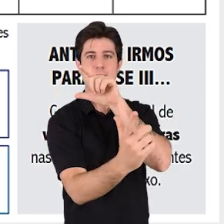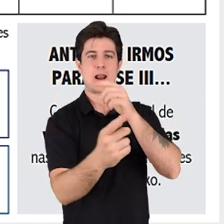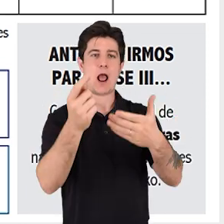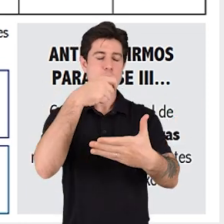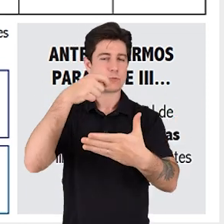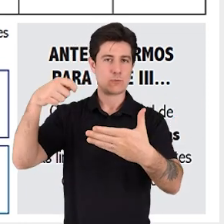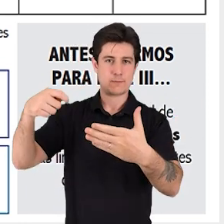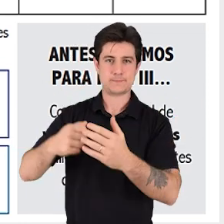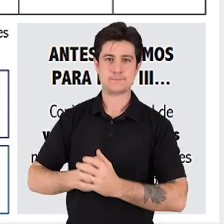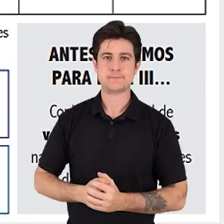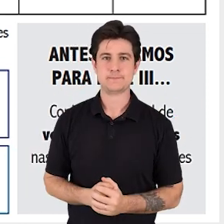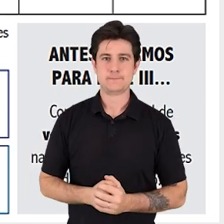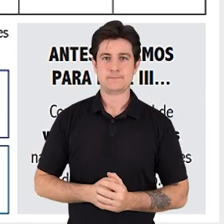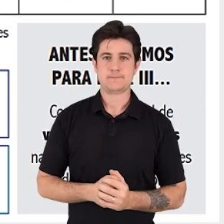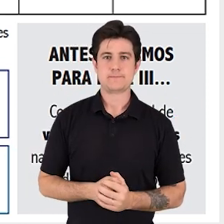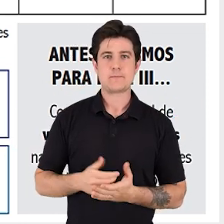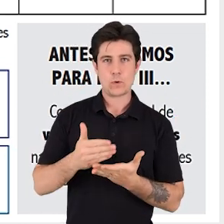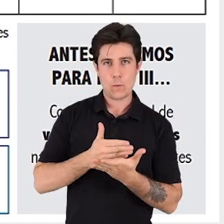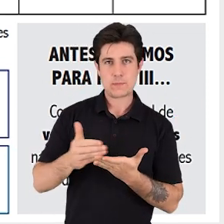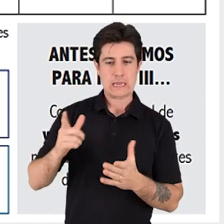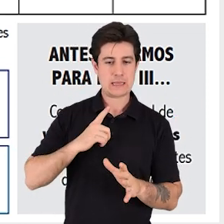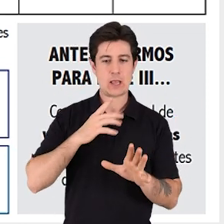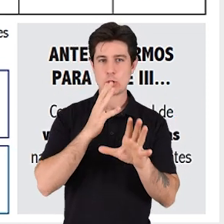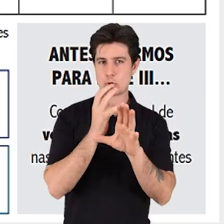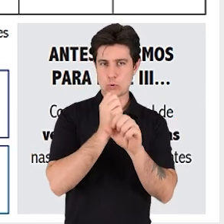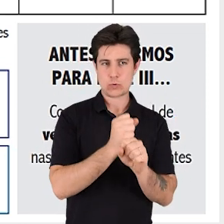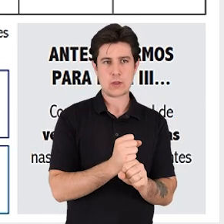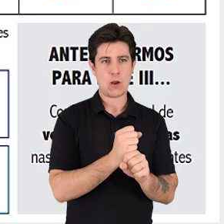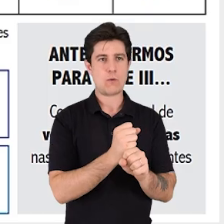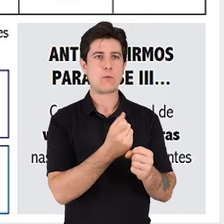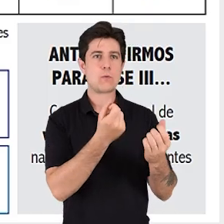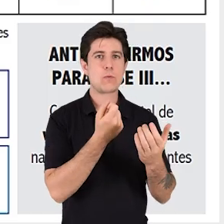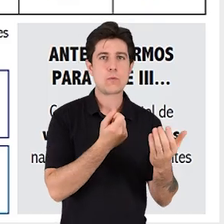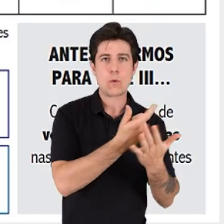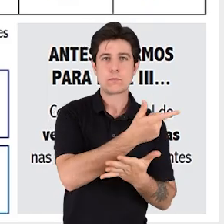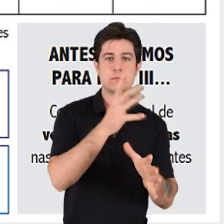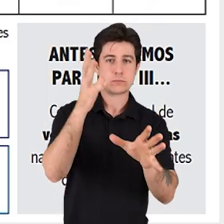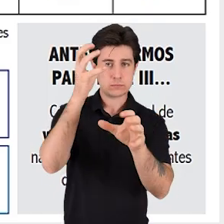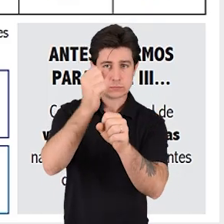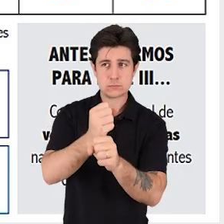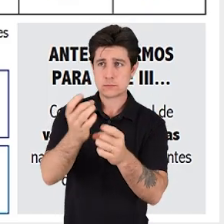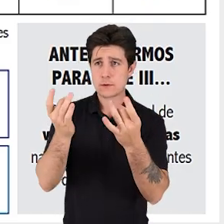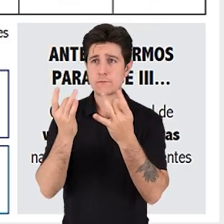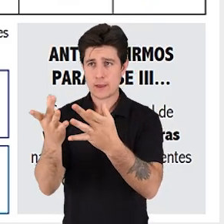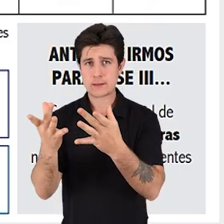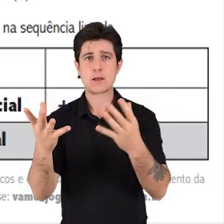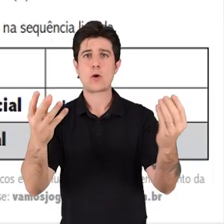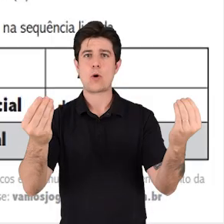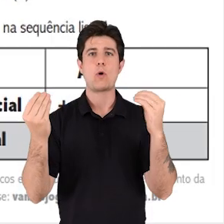tabela. Inicialmente, vamos copiar os totais de vendas e de compras para o verso da tabela.